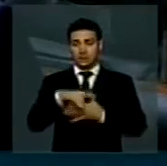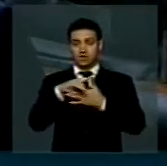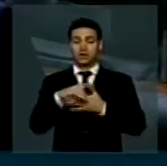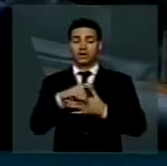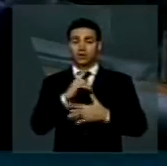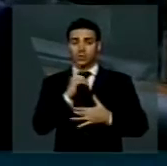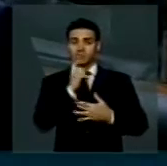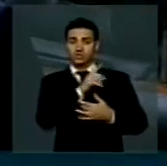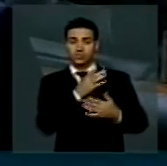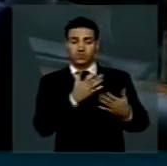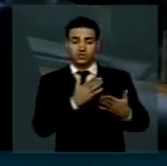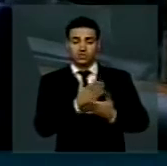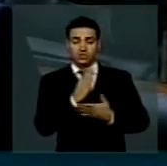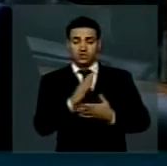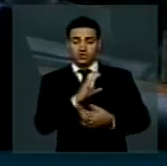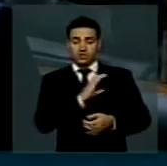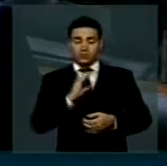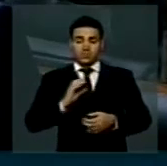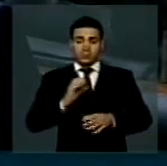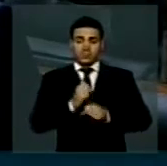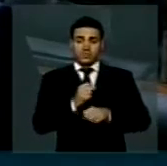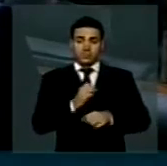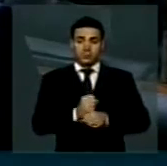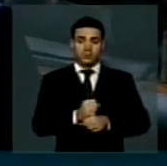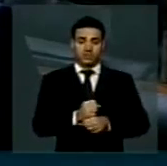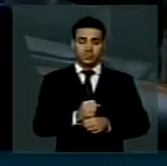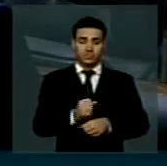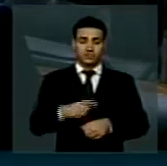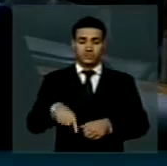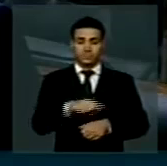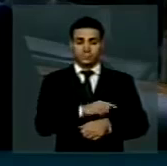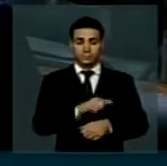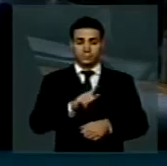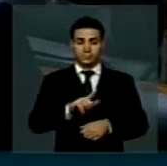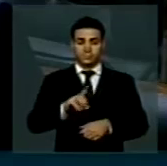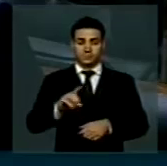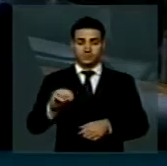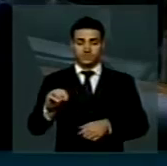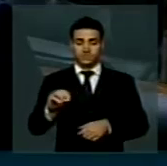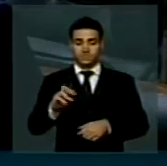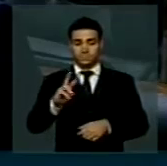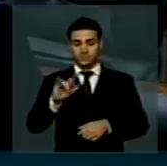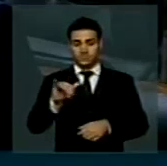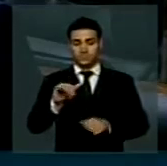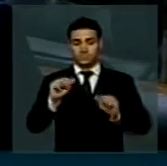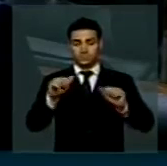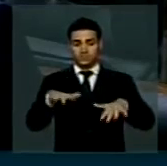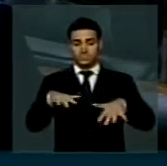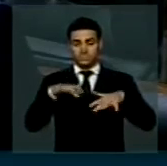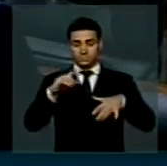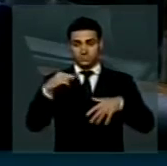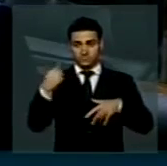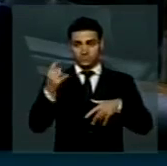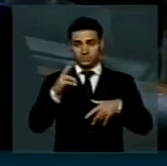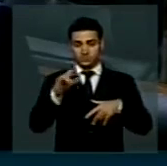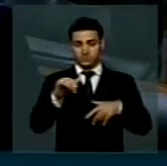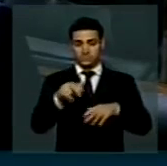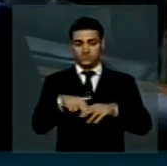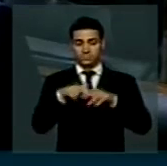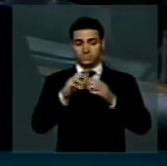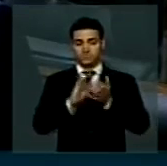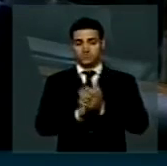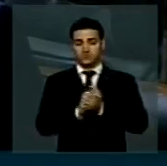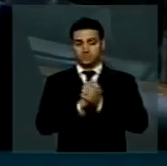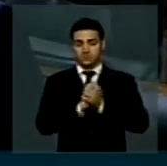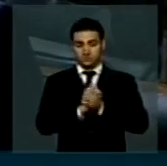portanto, aprovar na Comissão de Orçamento a nossa LDO, que deve vir ao plenário nos próximos dias. Portanto, eu quero cumprimentar Vossa